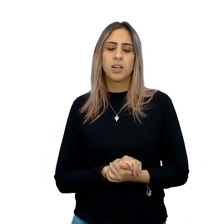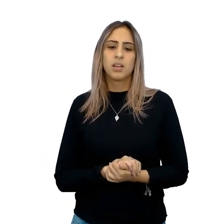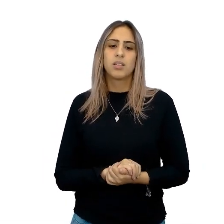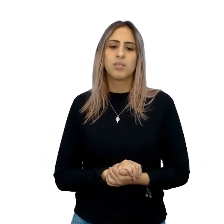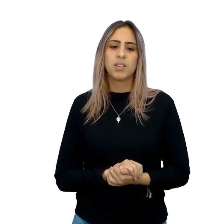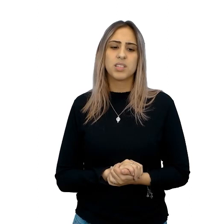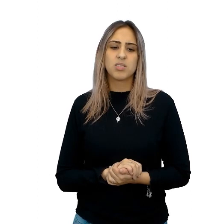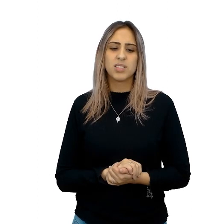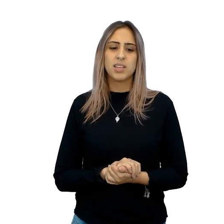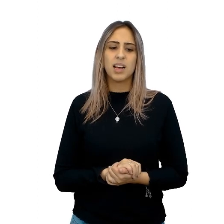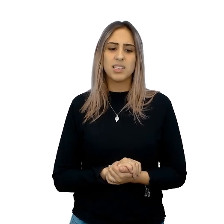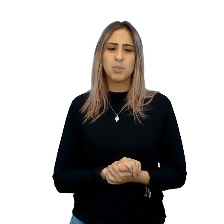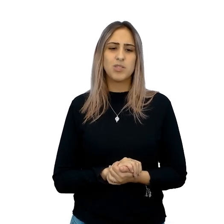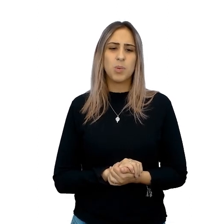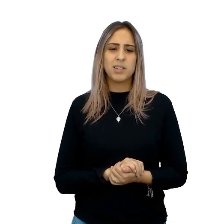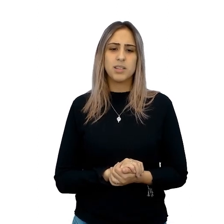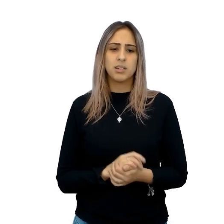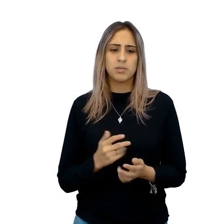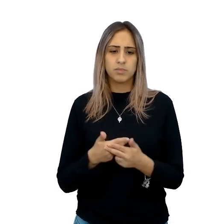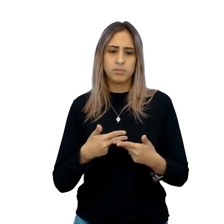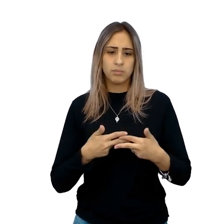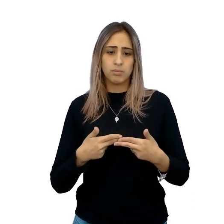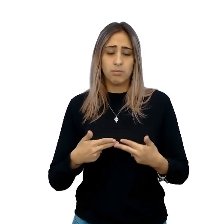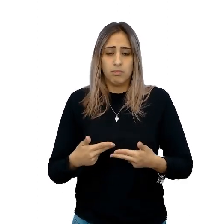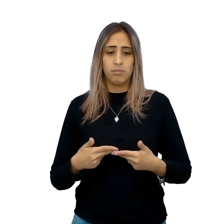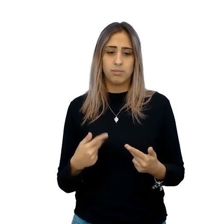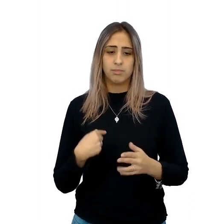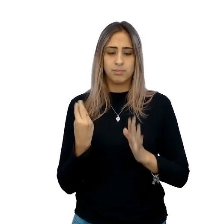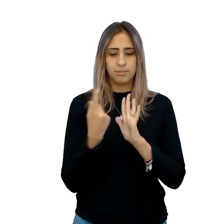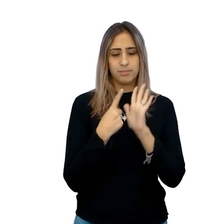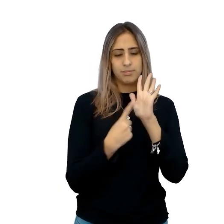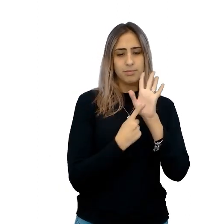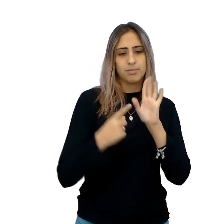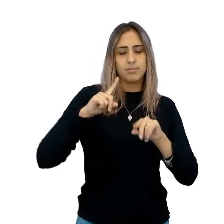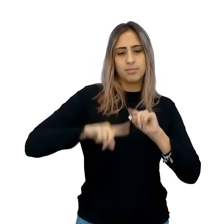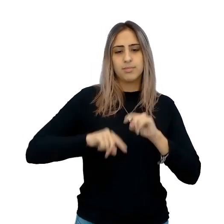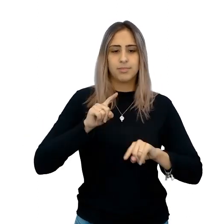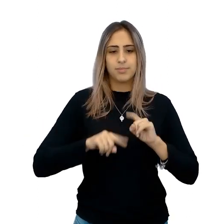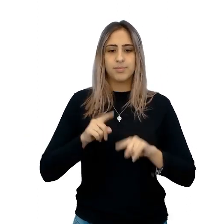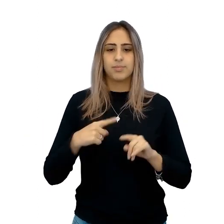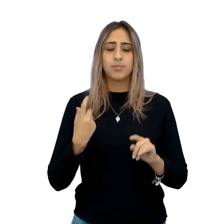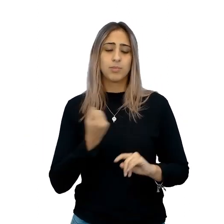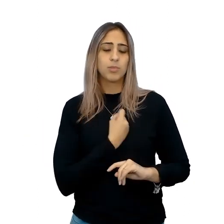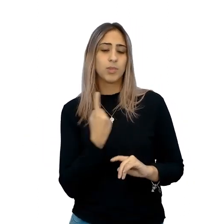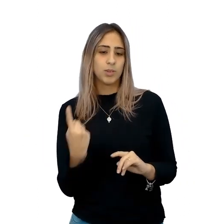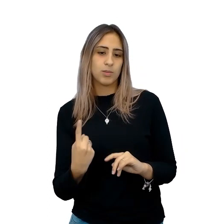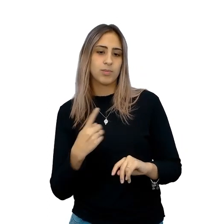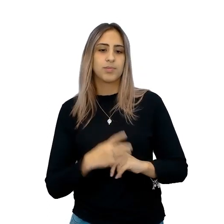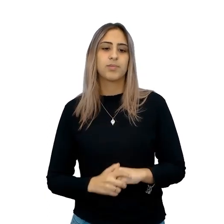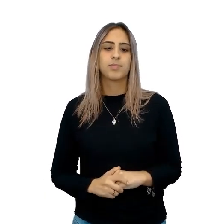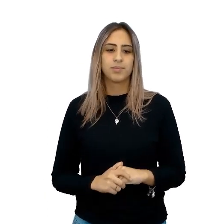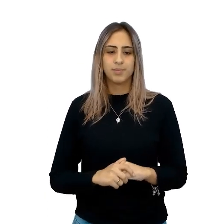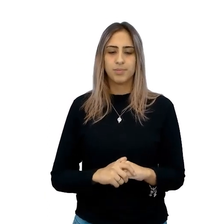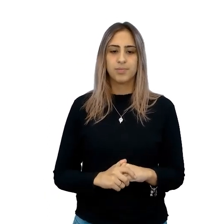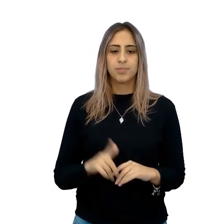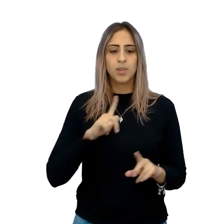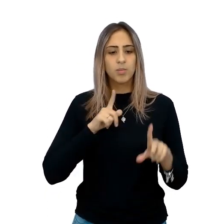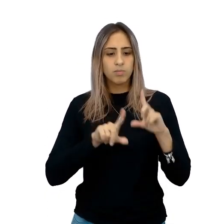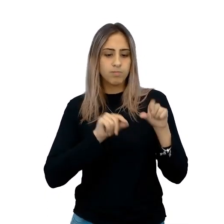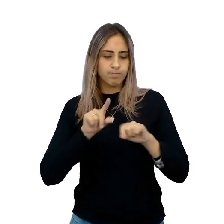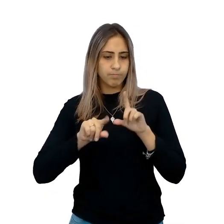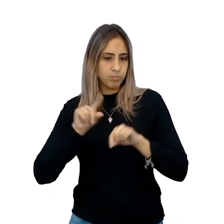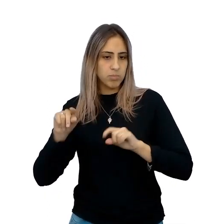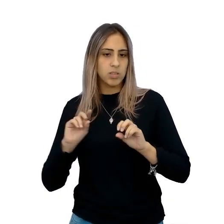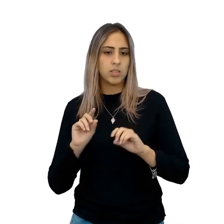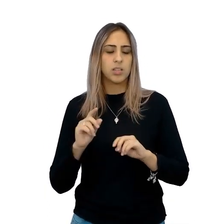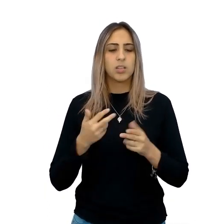o site do Currículo Paulista, então vocês podem ver que clicando em materiais, é o nosso número 1, né? Vocês vão ter a opção de